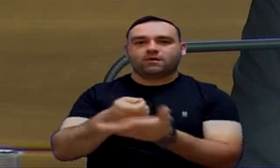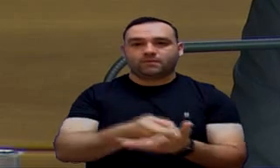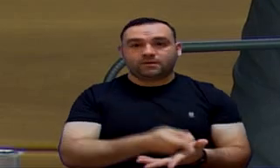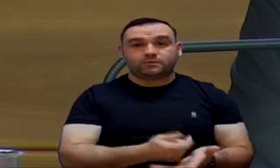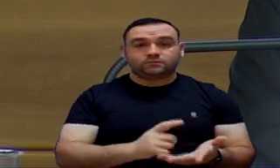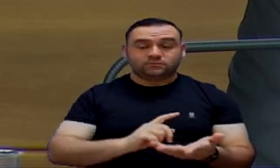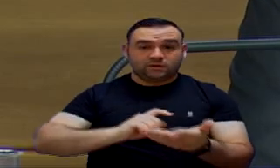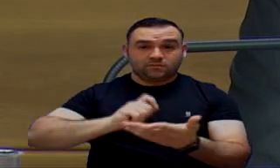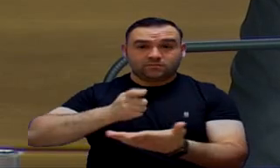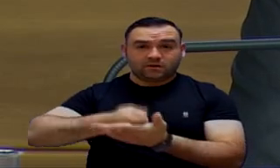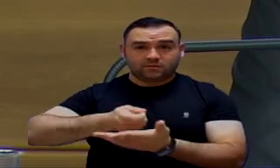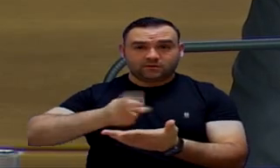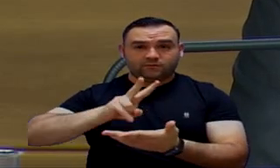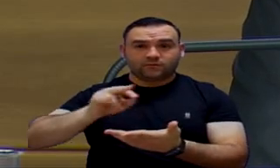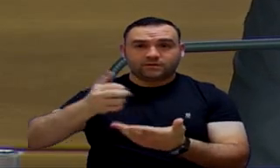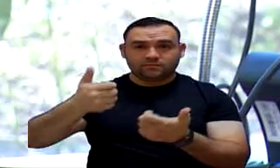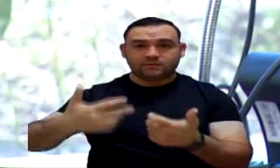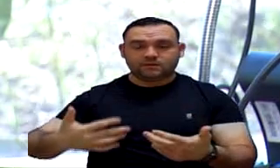pagamento